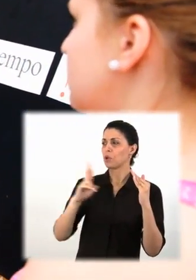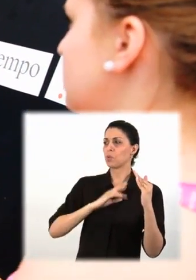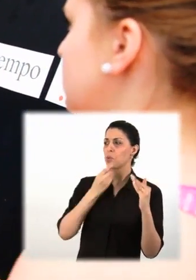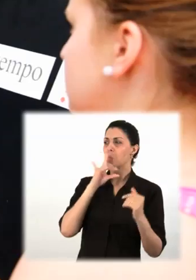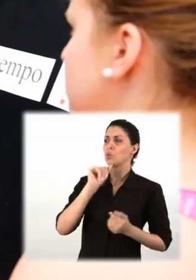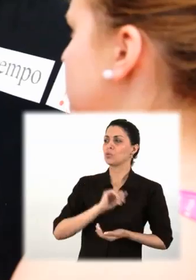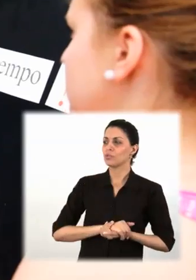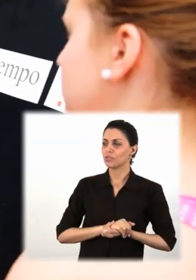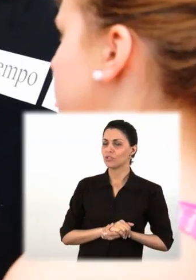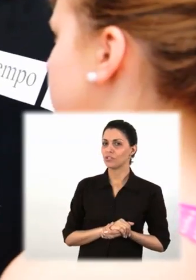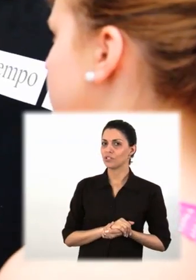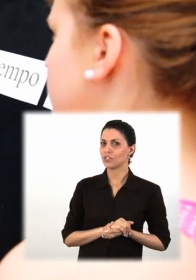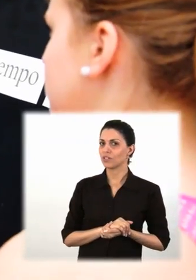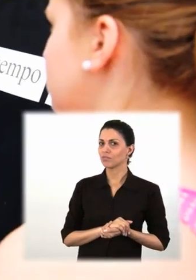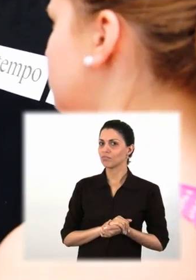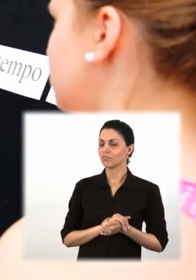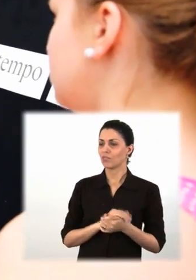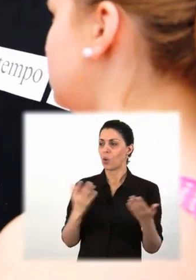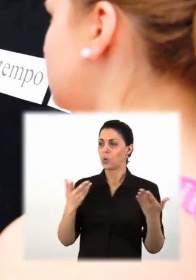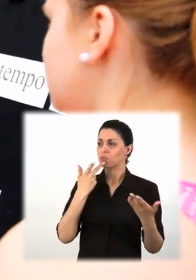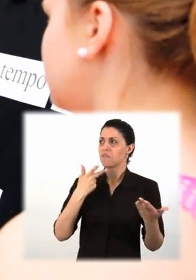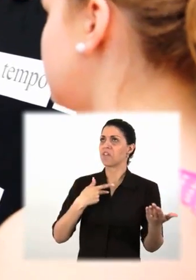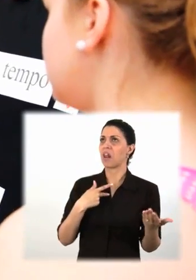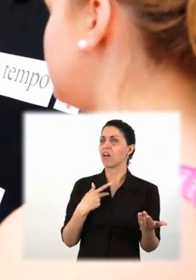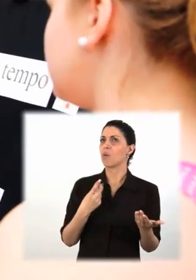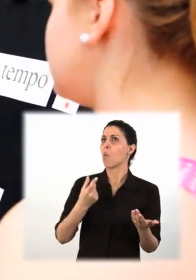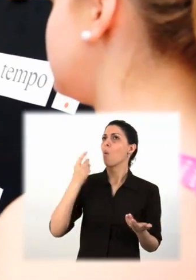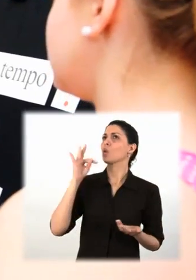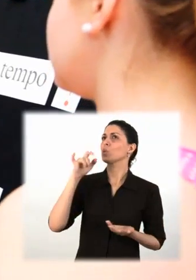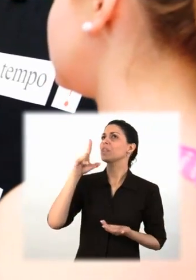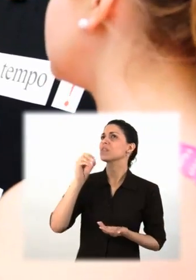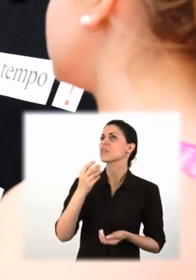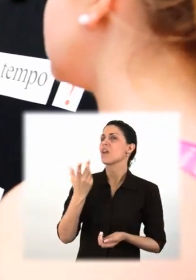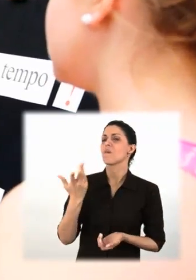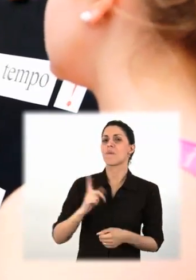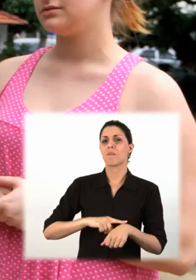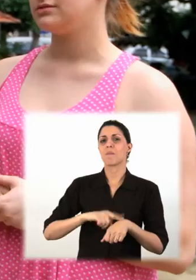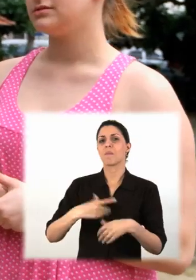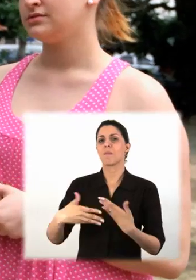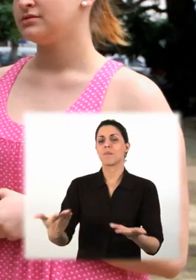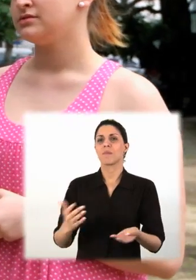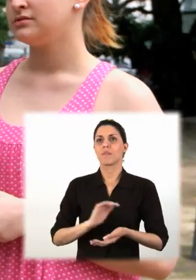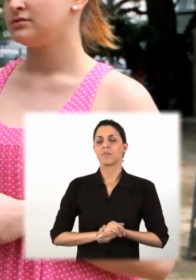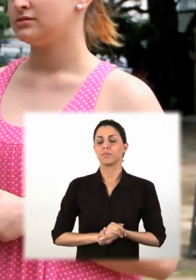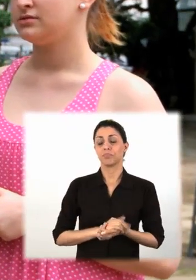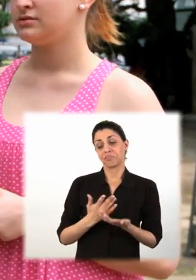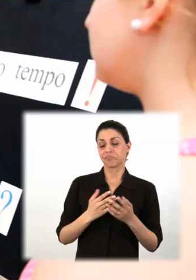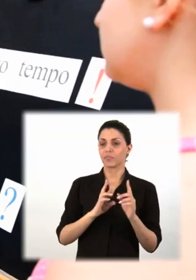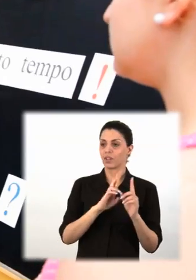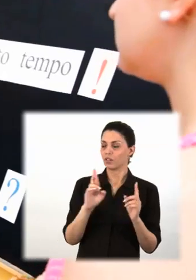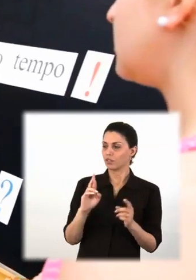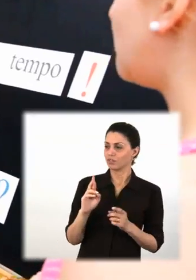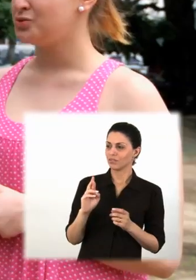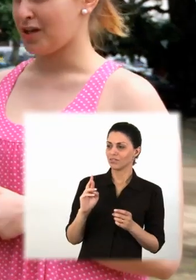respondido, dentro do elevador, ao ser interpelado por essa expressão do outro,